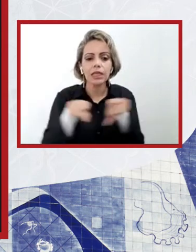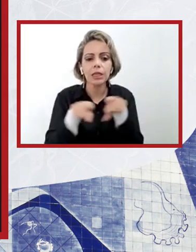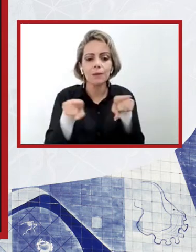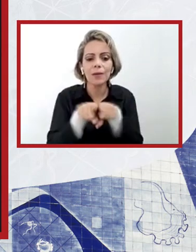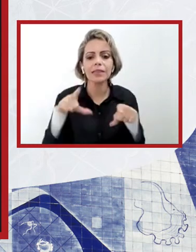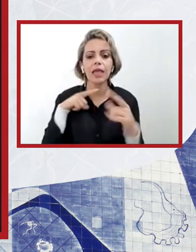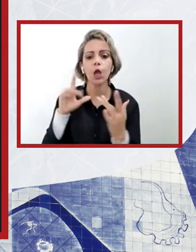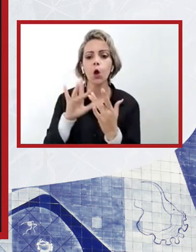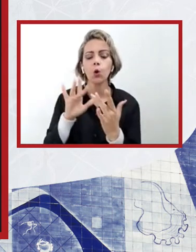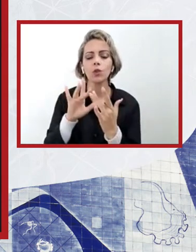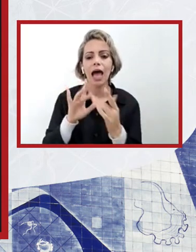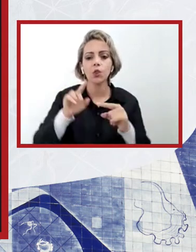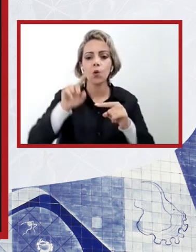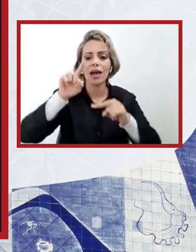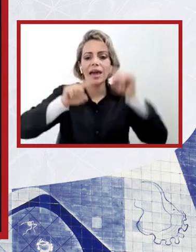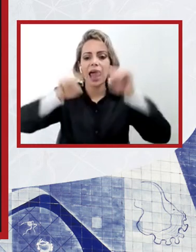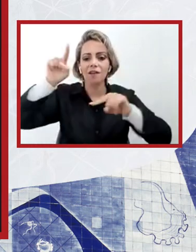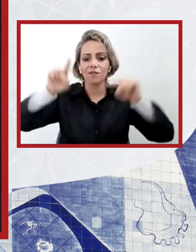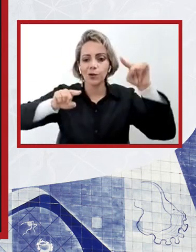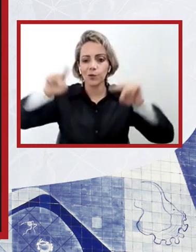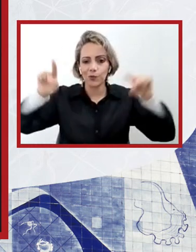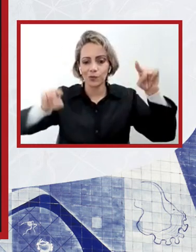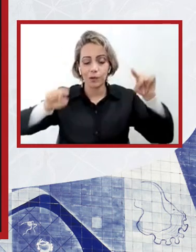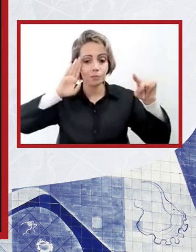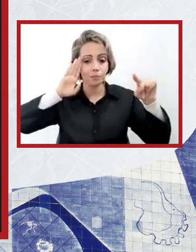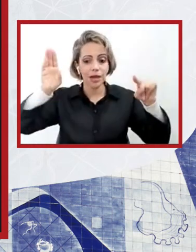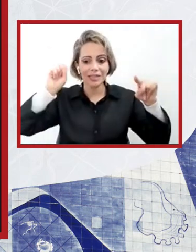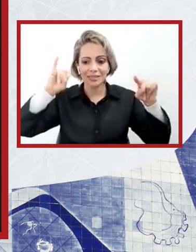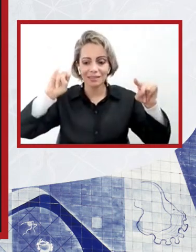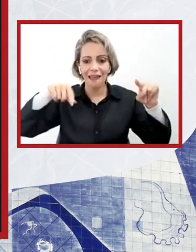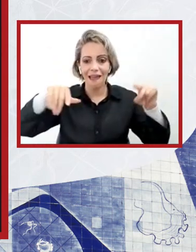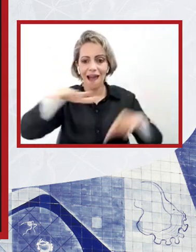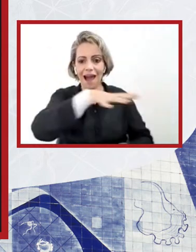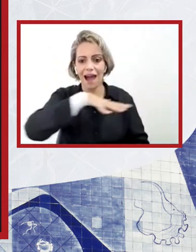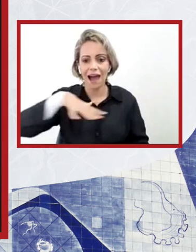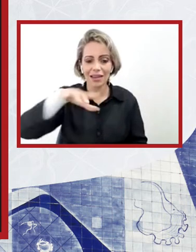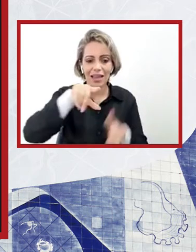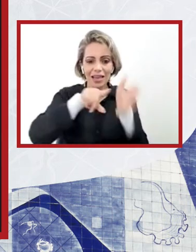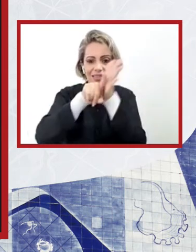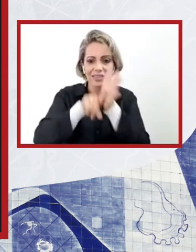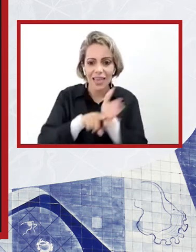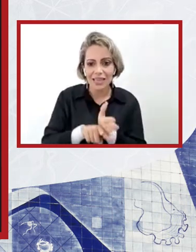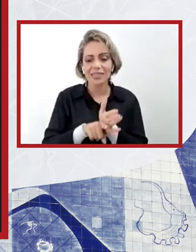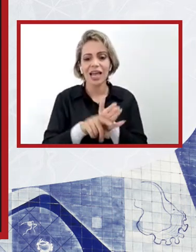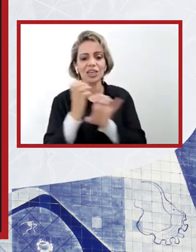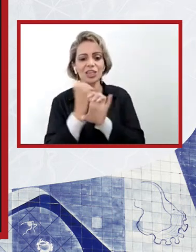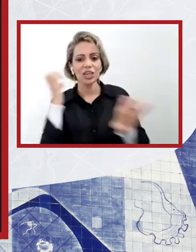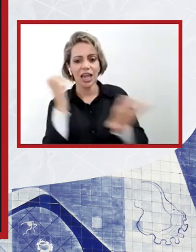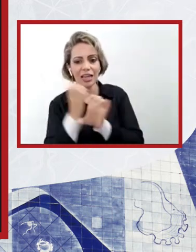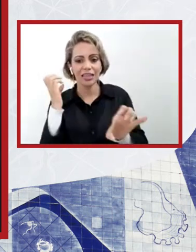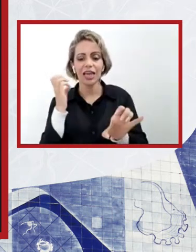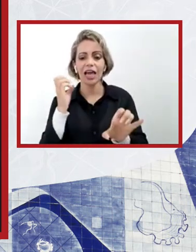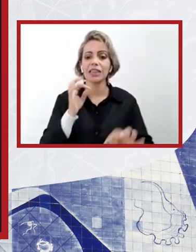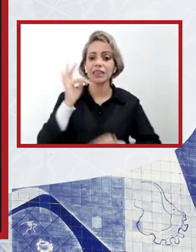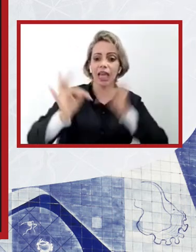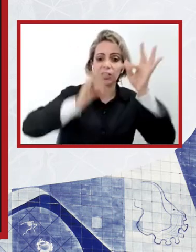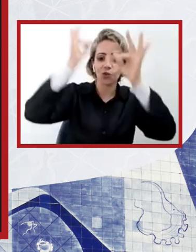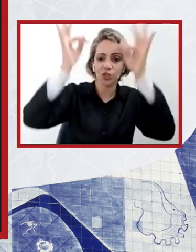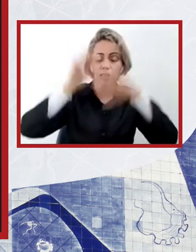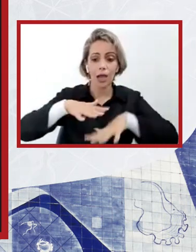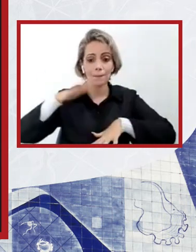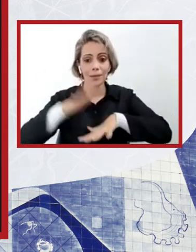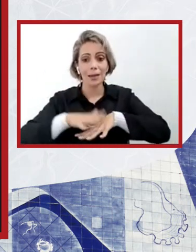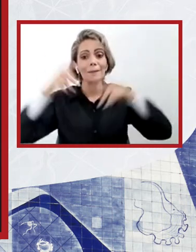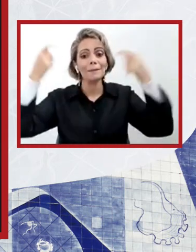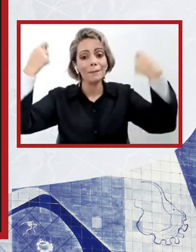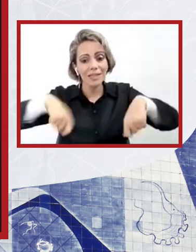se forem cegos da área de ciência, engenharia, tecnologia e matemática. Tem que saber